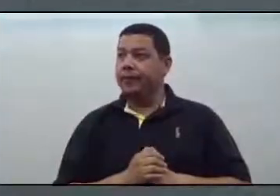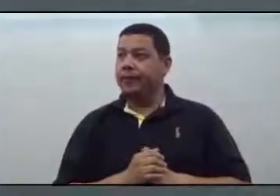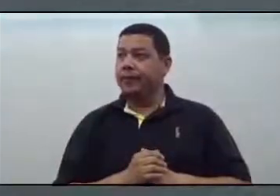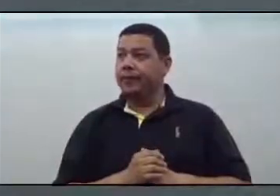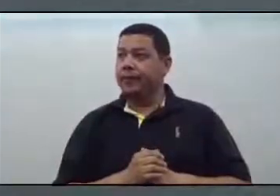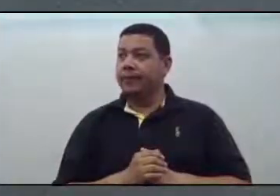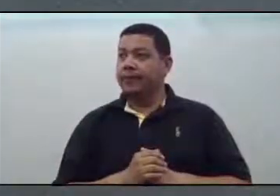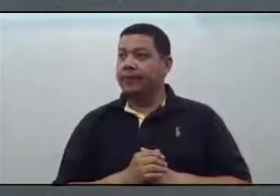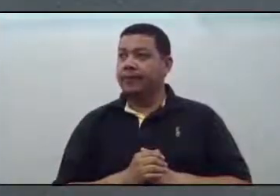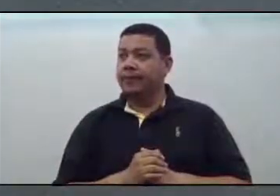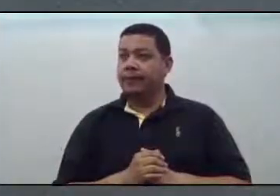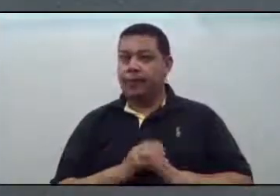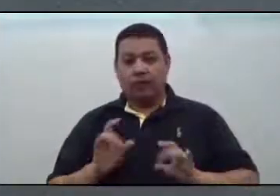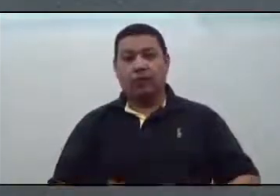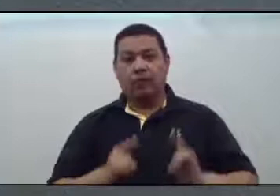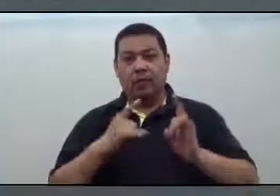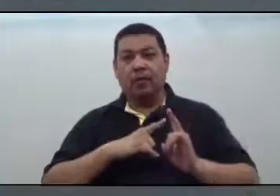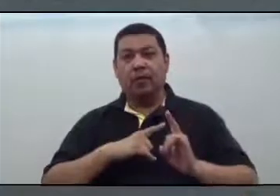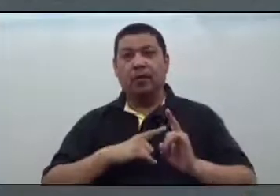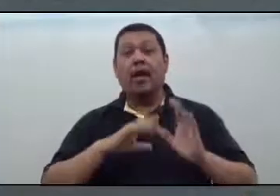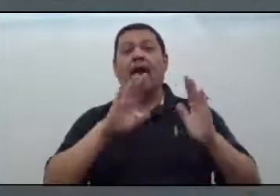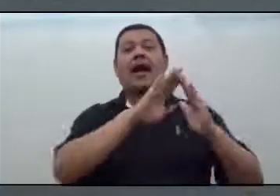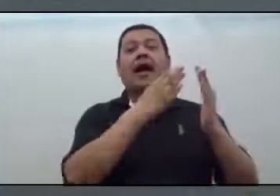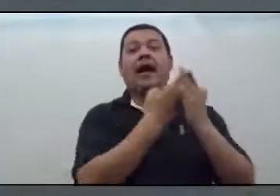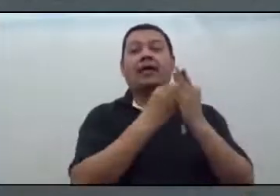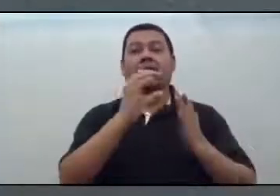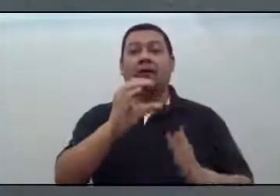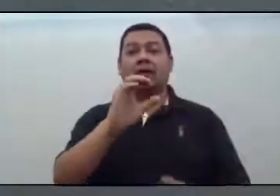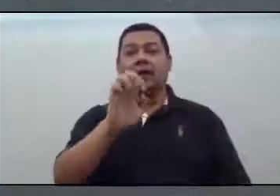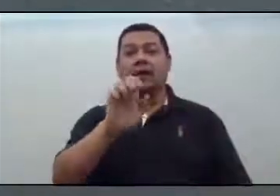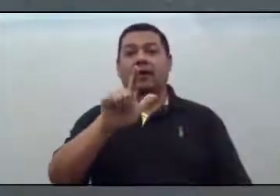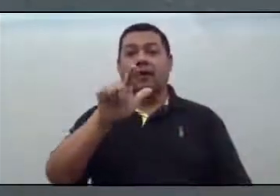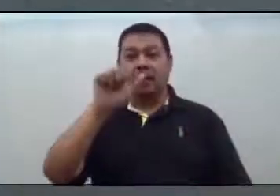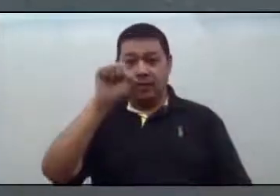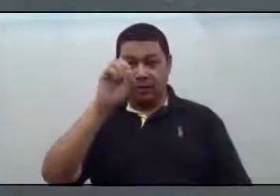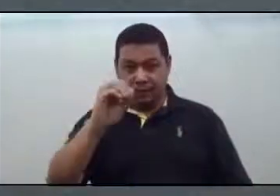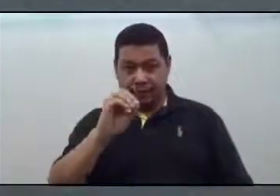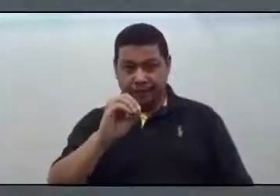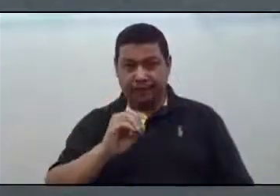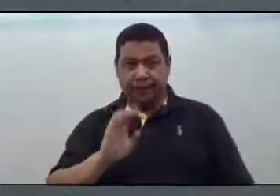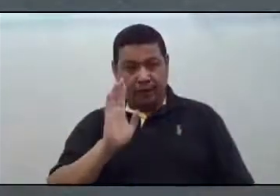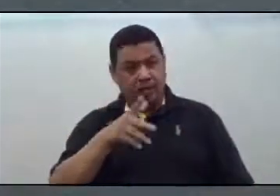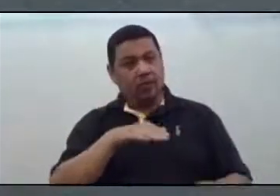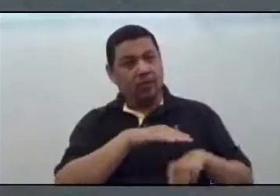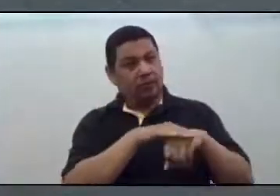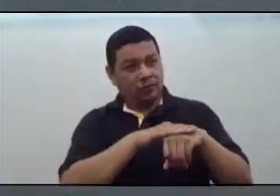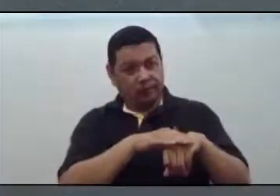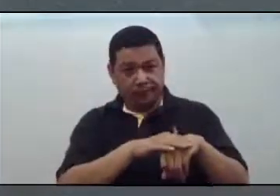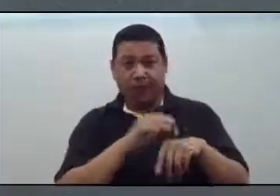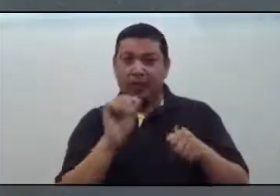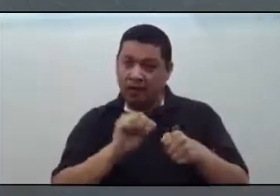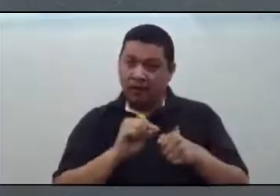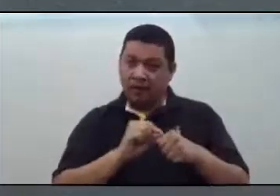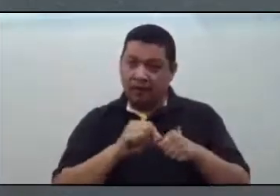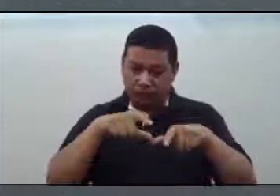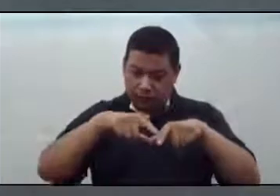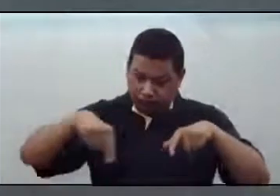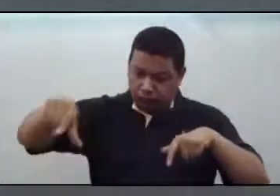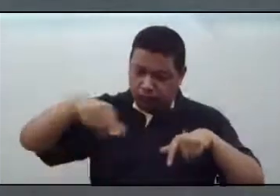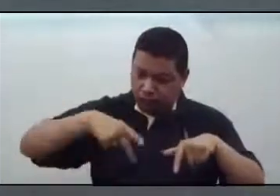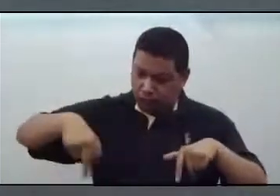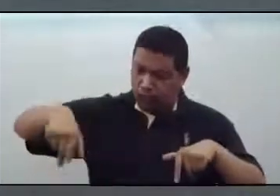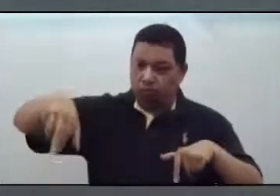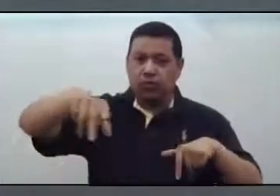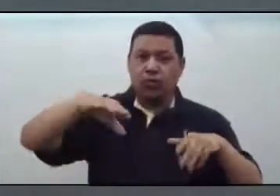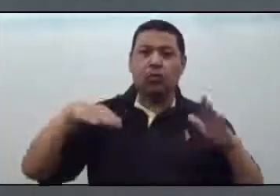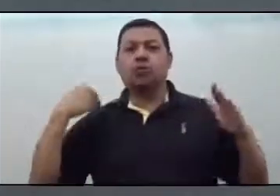a outra quadra é o Colégio Celso Ferreira da Cunha. Estive conversando com ele para a gente fazer uma pista de caminhada em